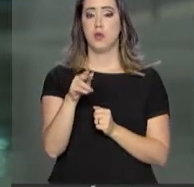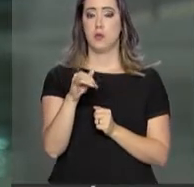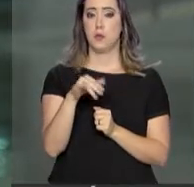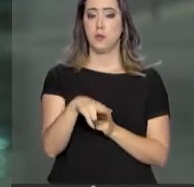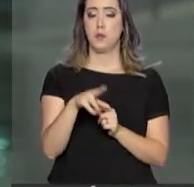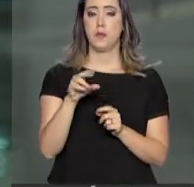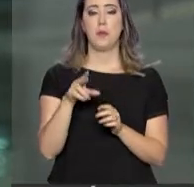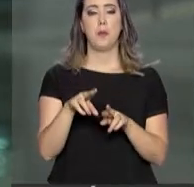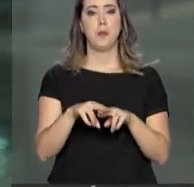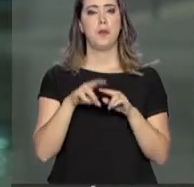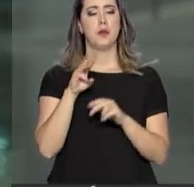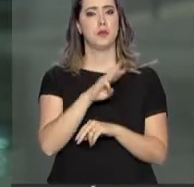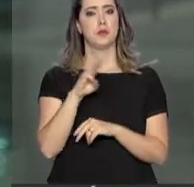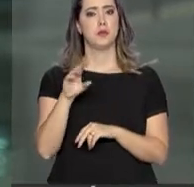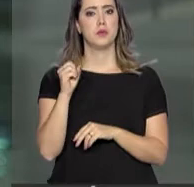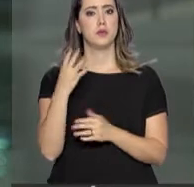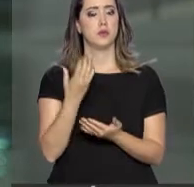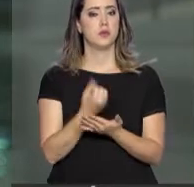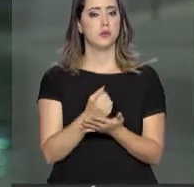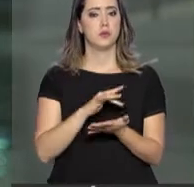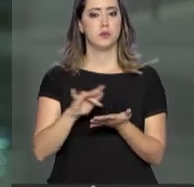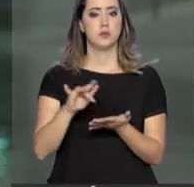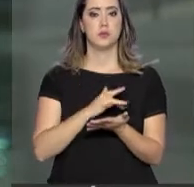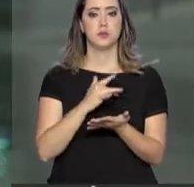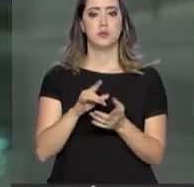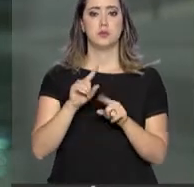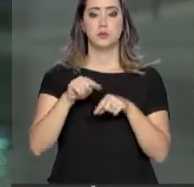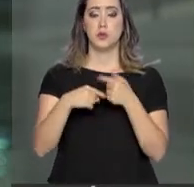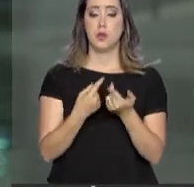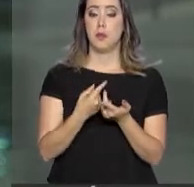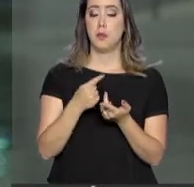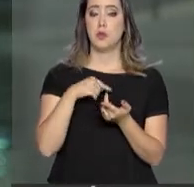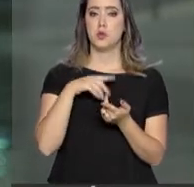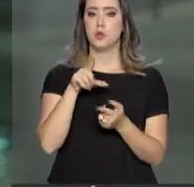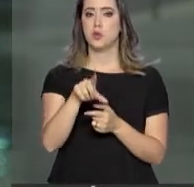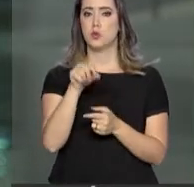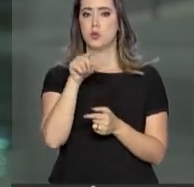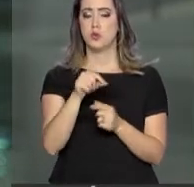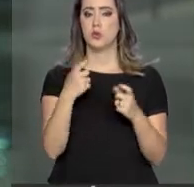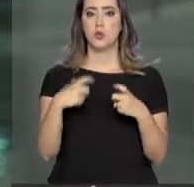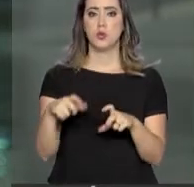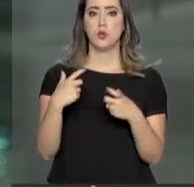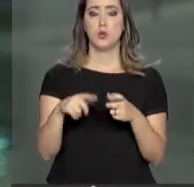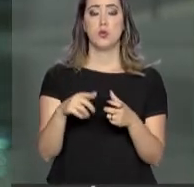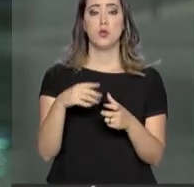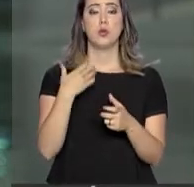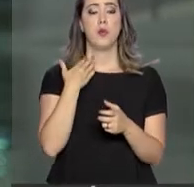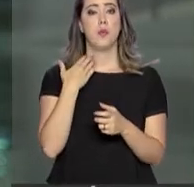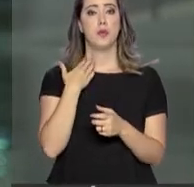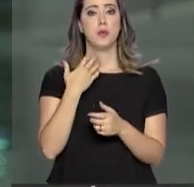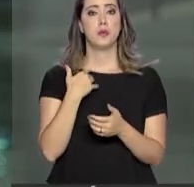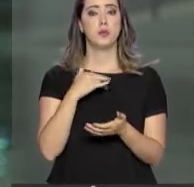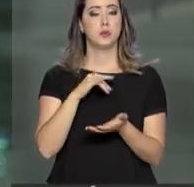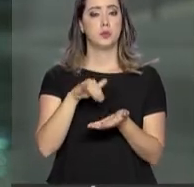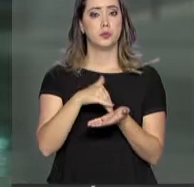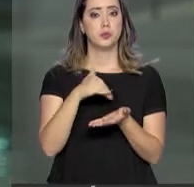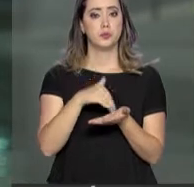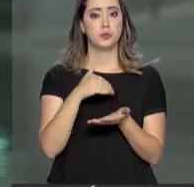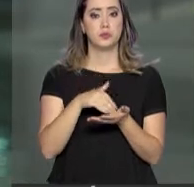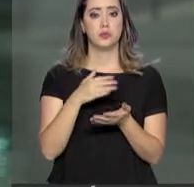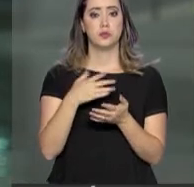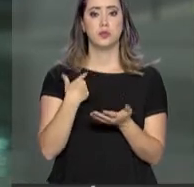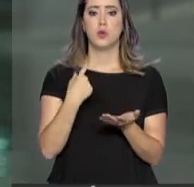ou então por aplicativos de aplicativo depois é só selecionar a instituição financeira cadastrada e